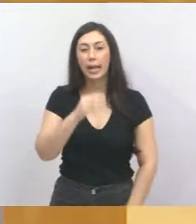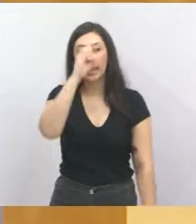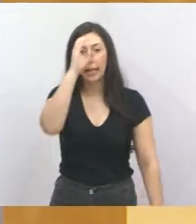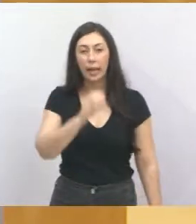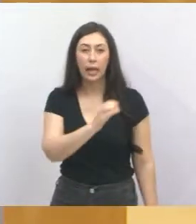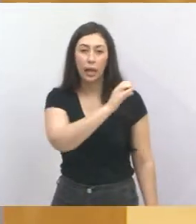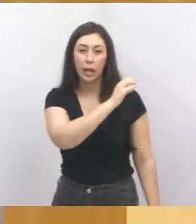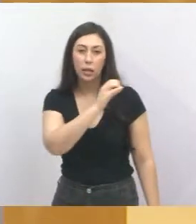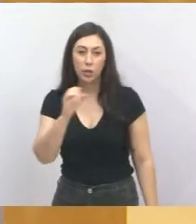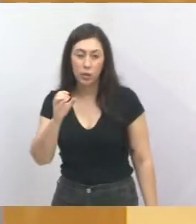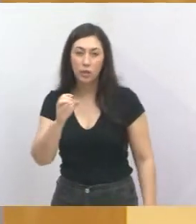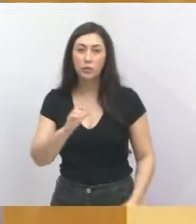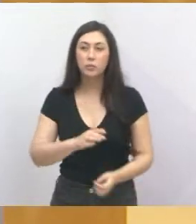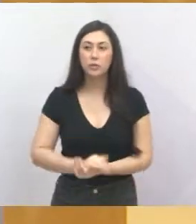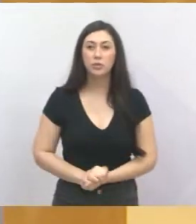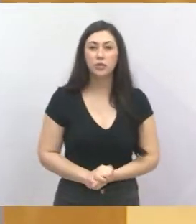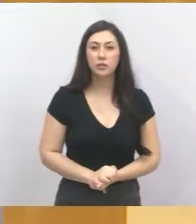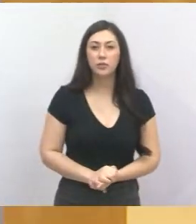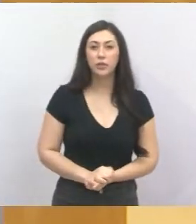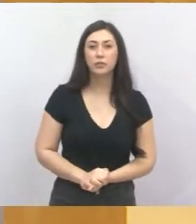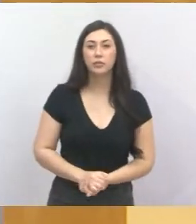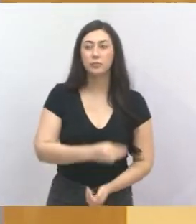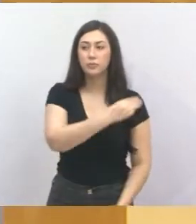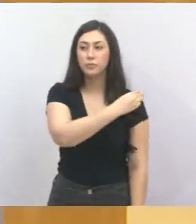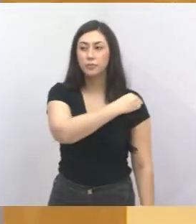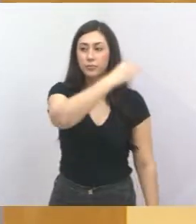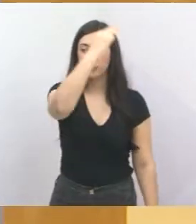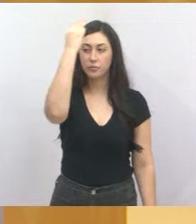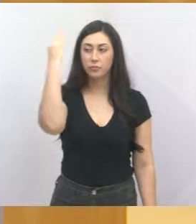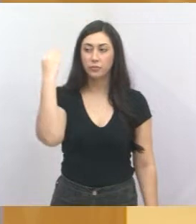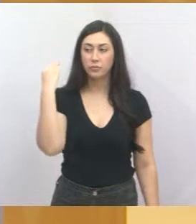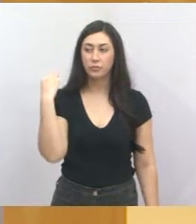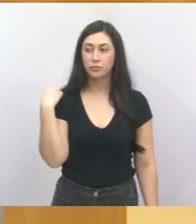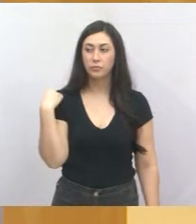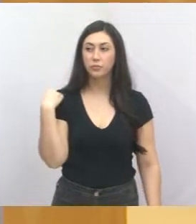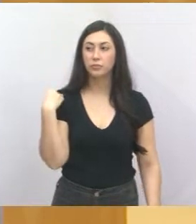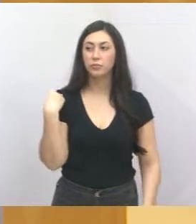devoto de Nossa Senhora de Aparecida e também